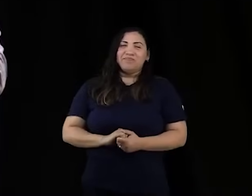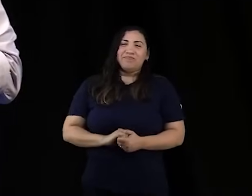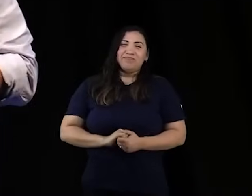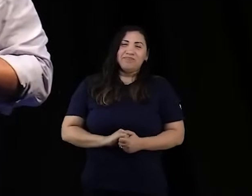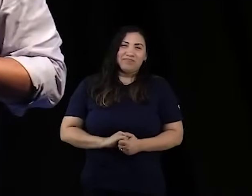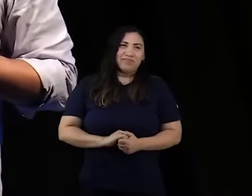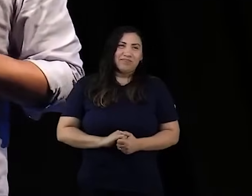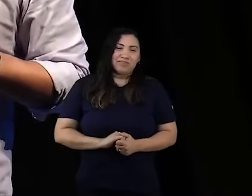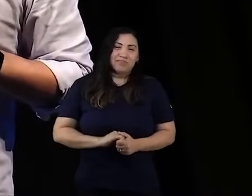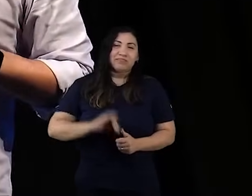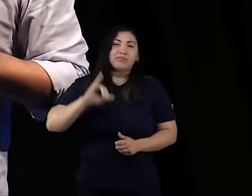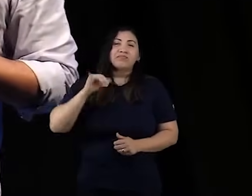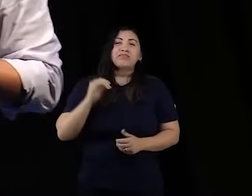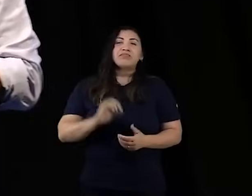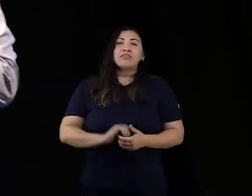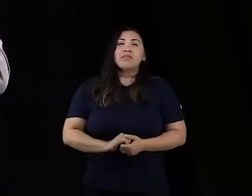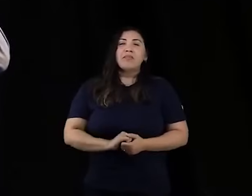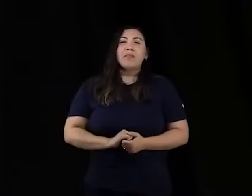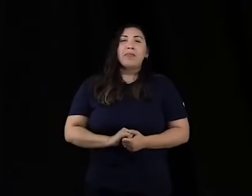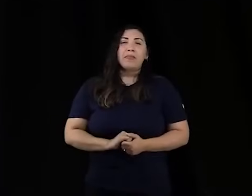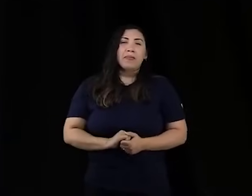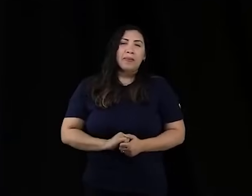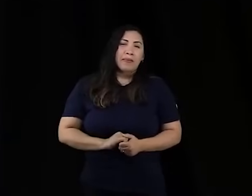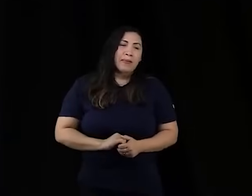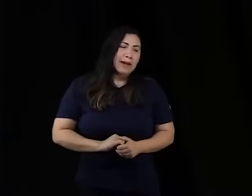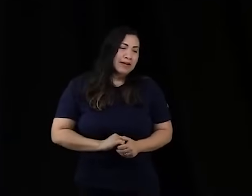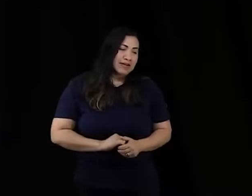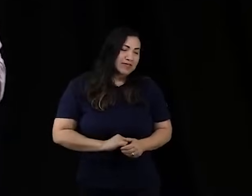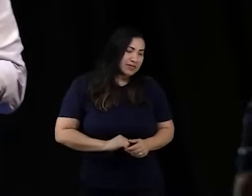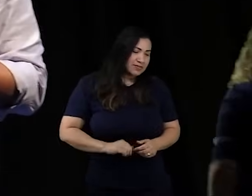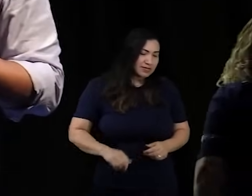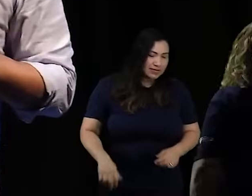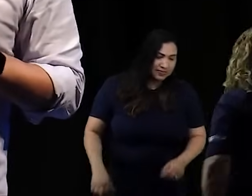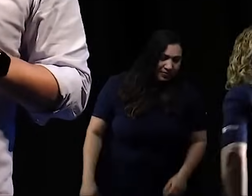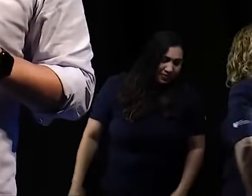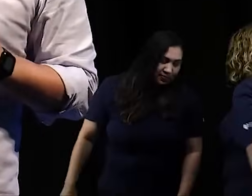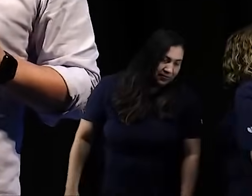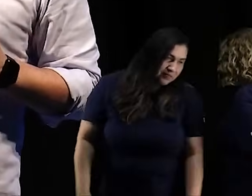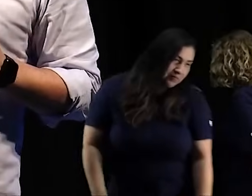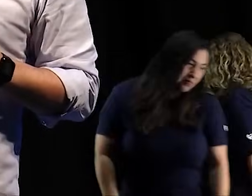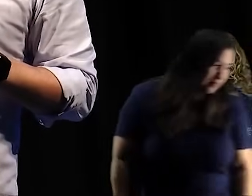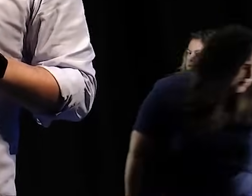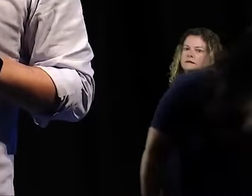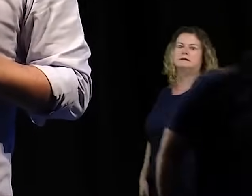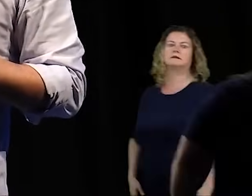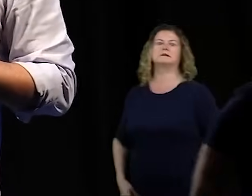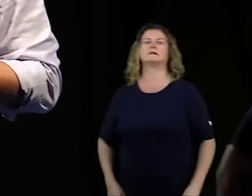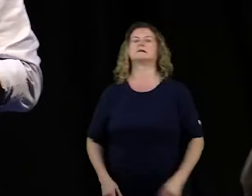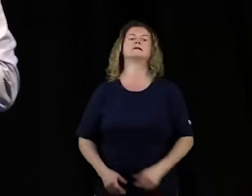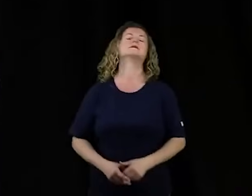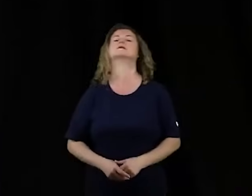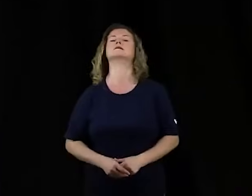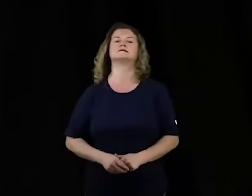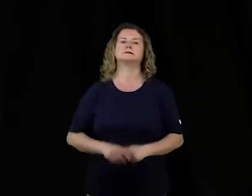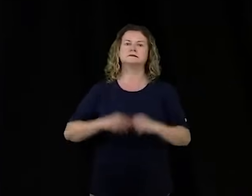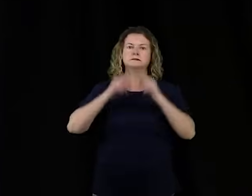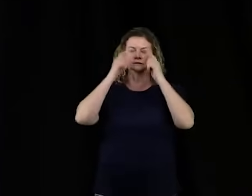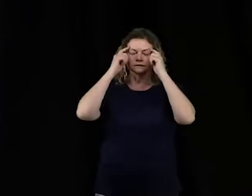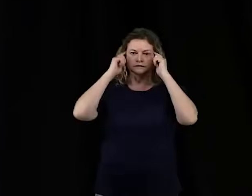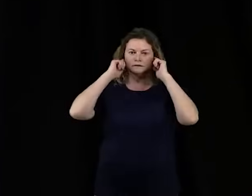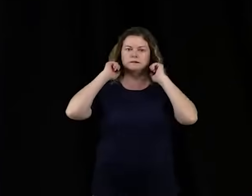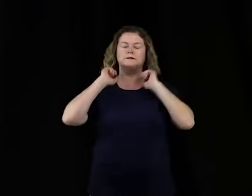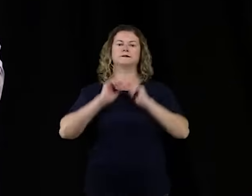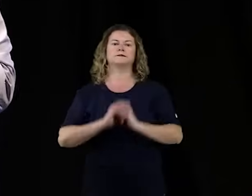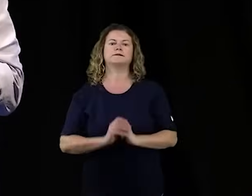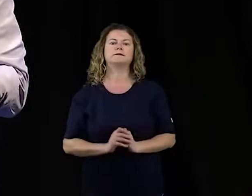uma questão espiritual ela ela se cola em Gazi e essa lepra ela é ela ela é Ela é